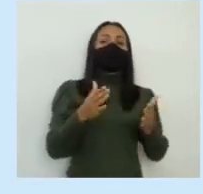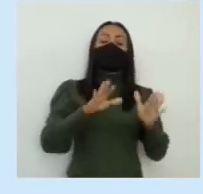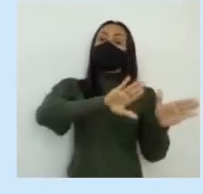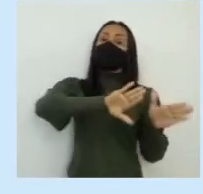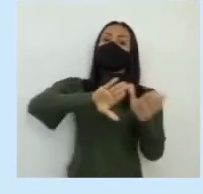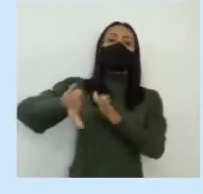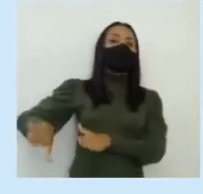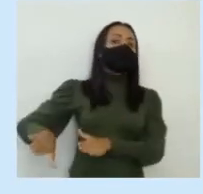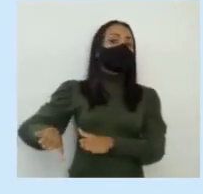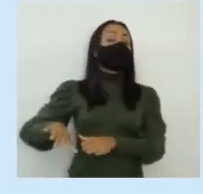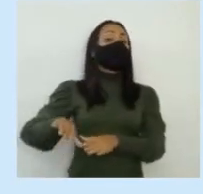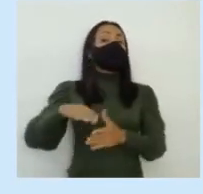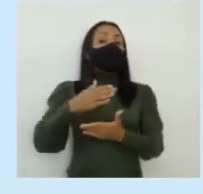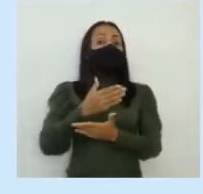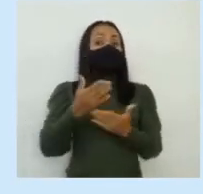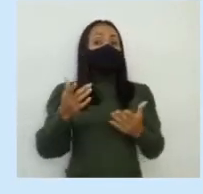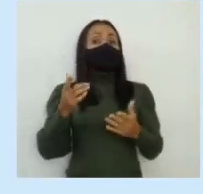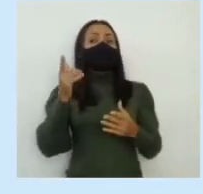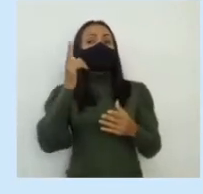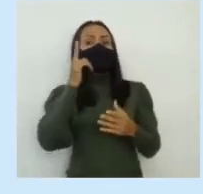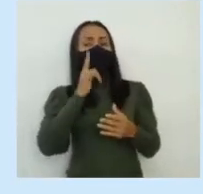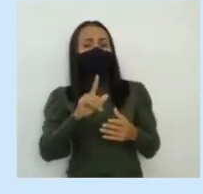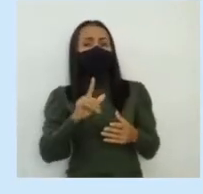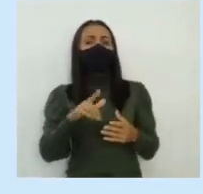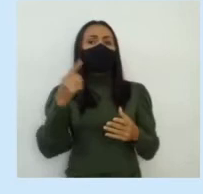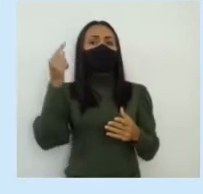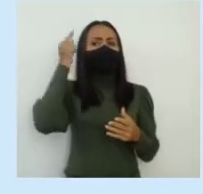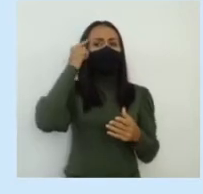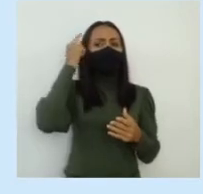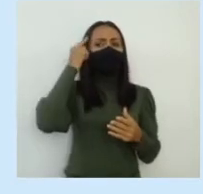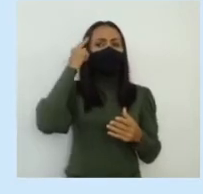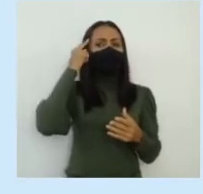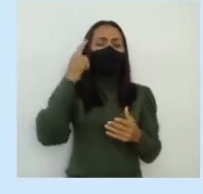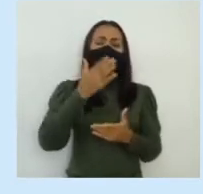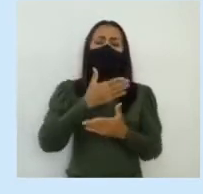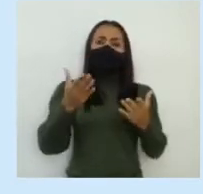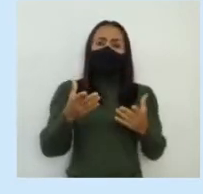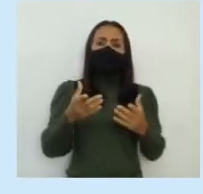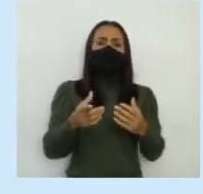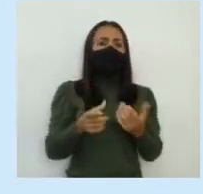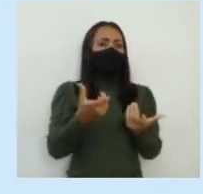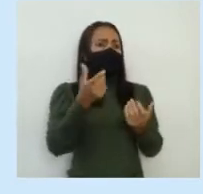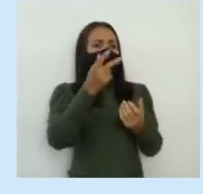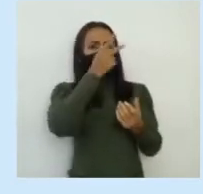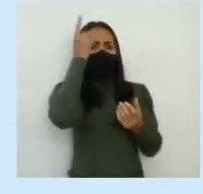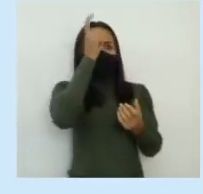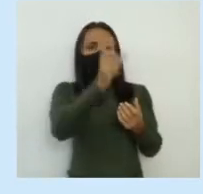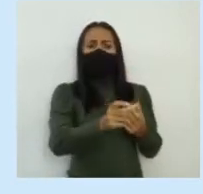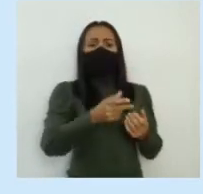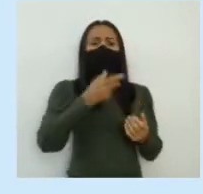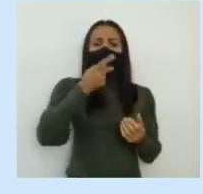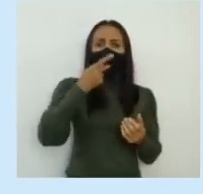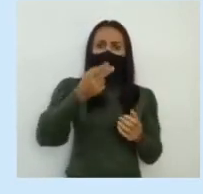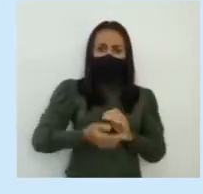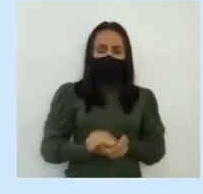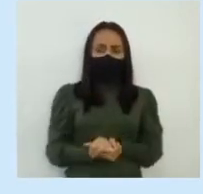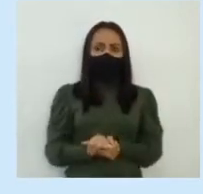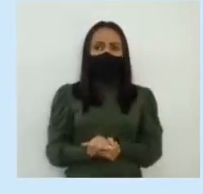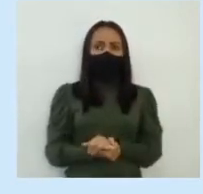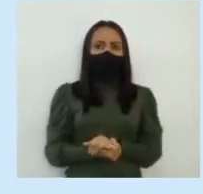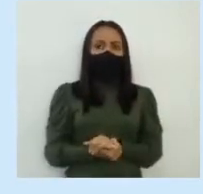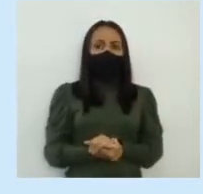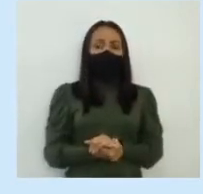já conseguiu destruir ali tudo que aquele emissor planejou. Então a mensagem, ao chegar em mim, eu não